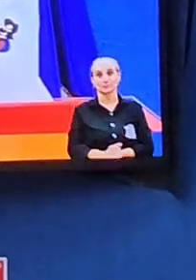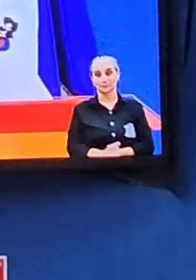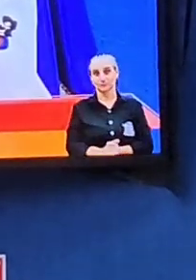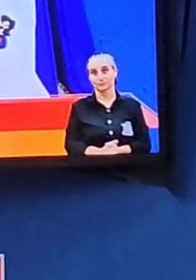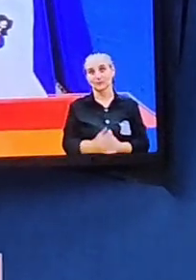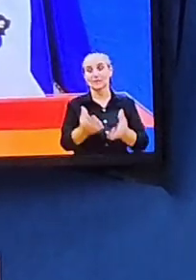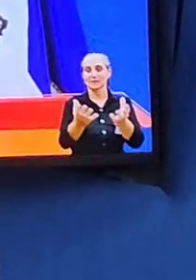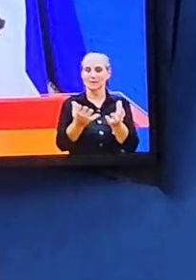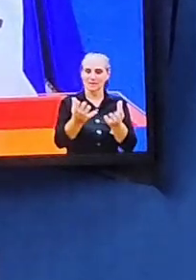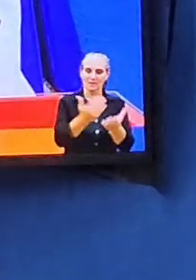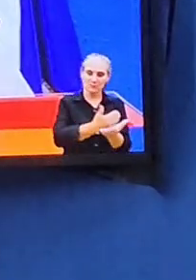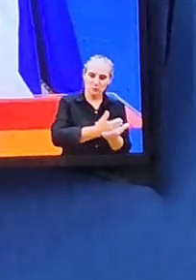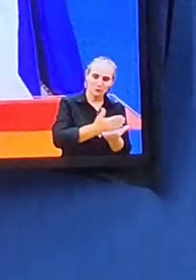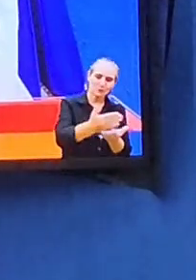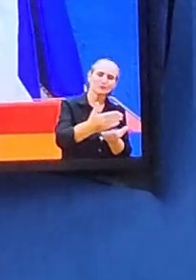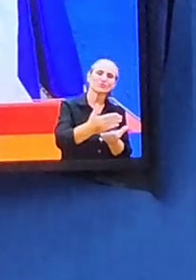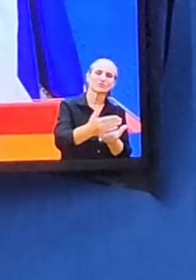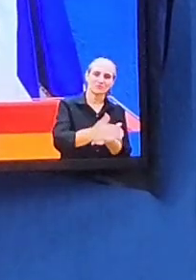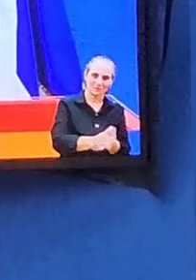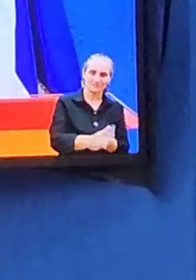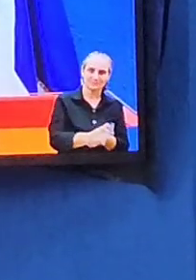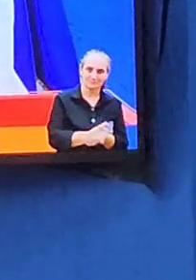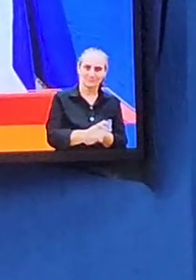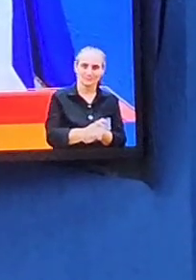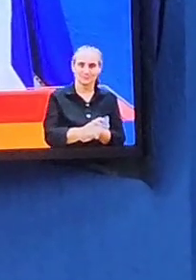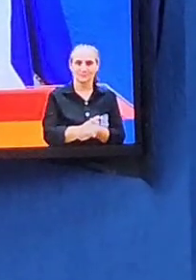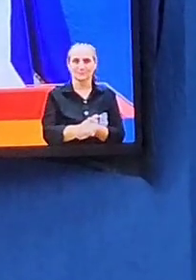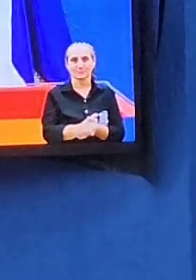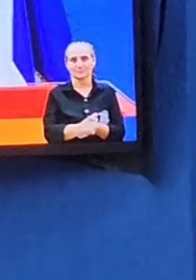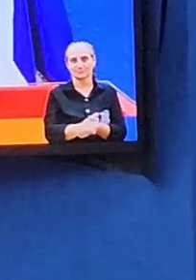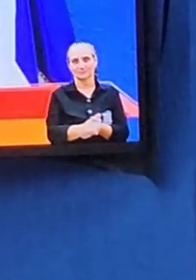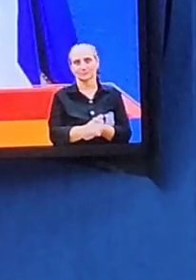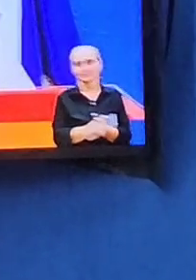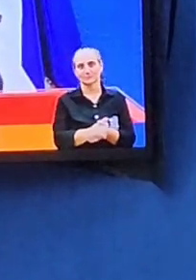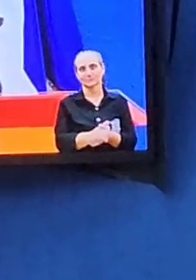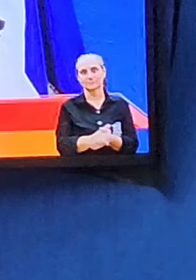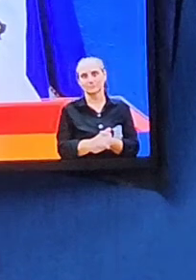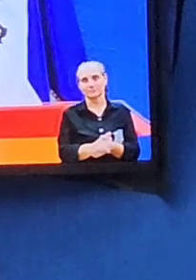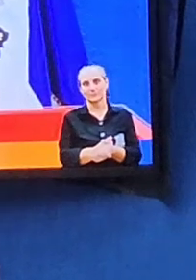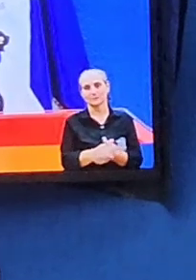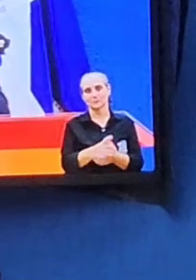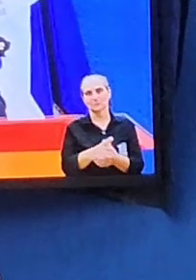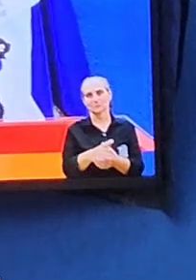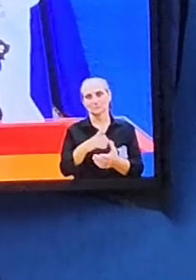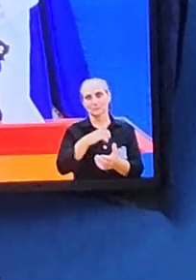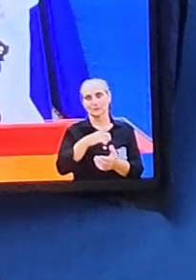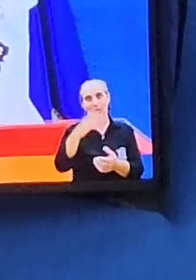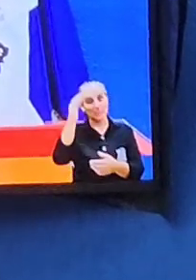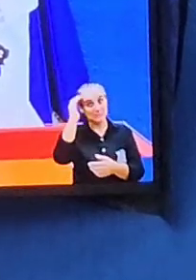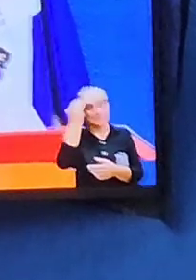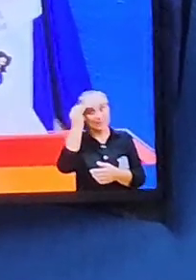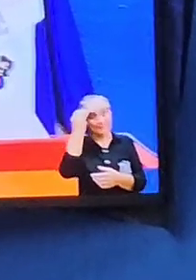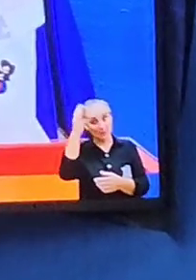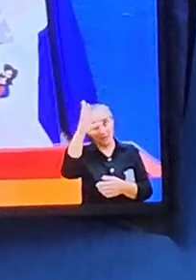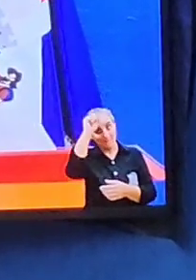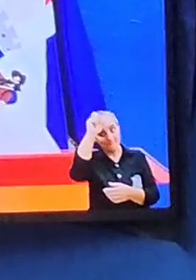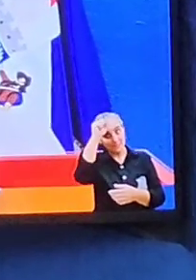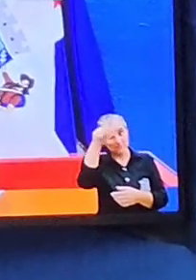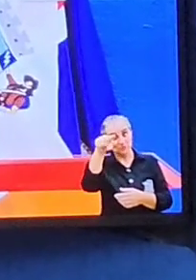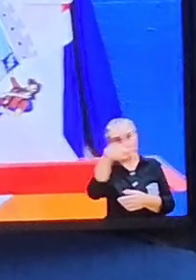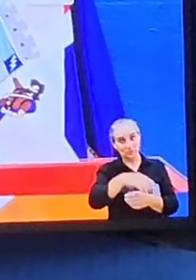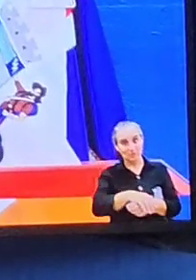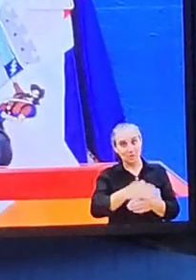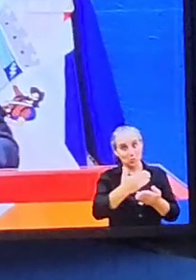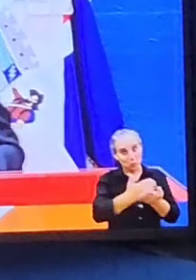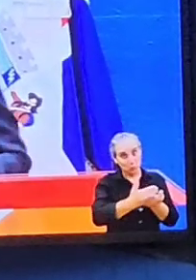dar continuidade nas boas palavras que o Tonhão falou, tendo essa sabedoria de ter a